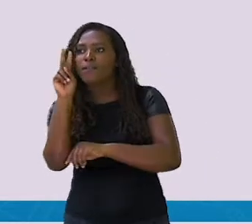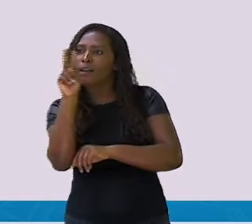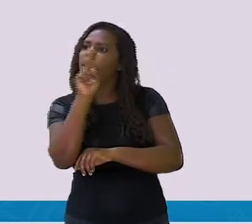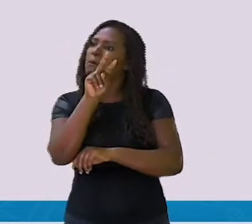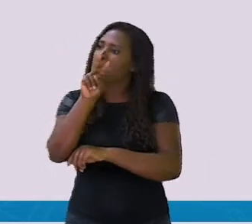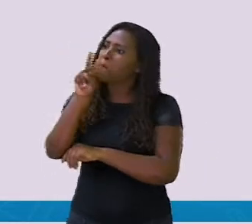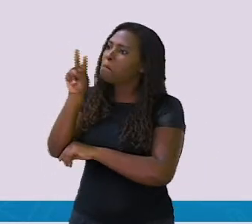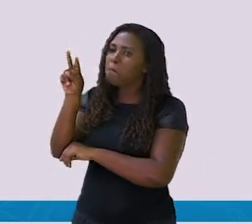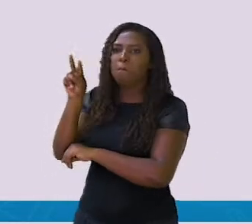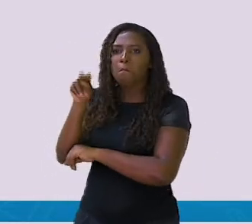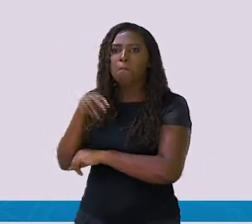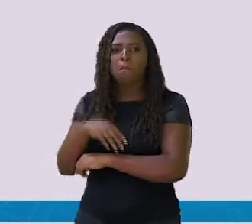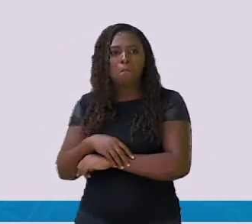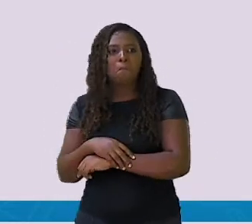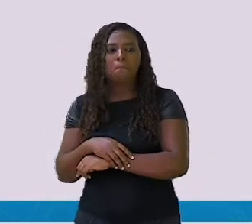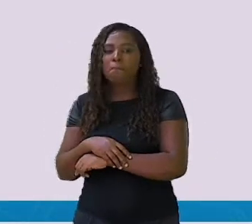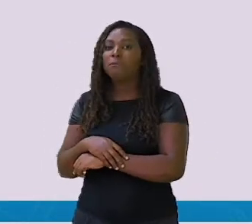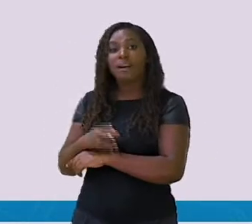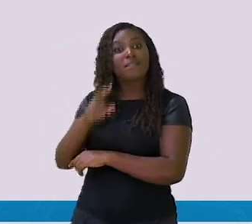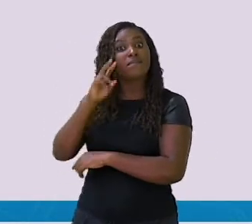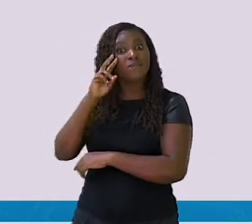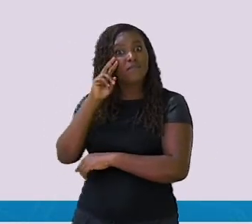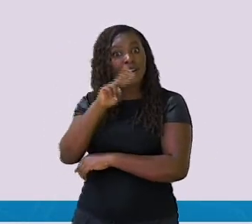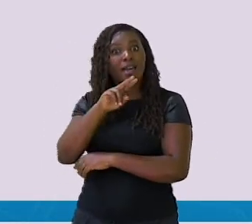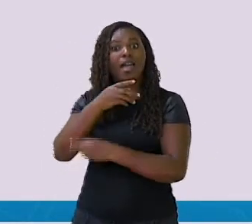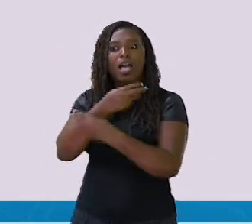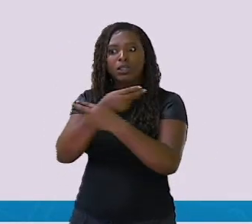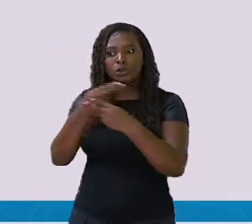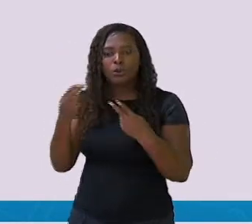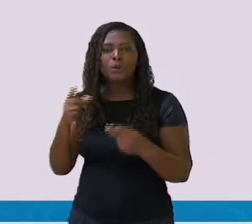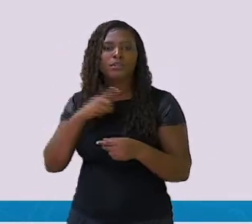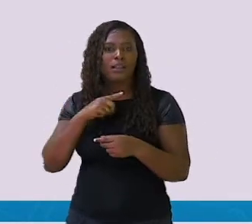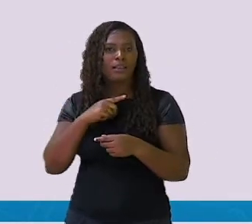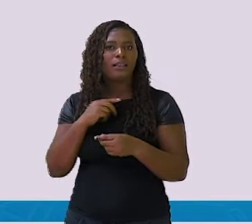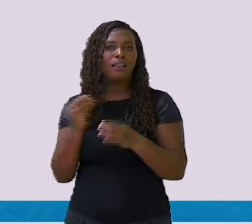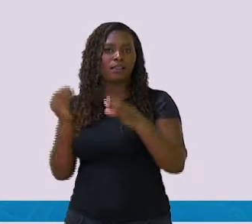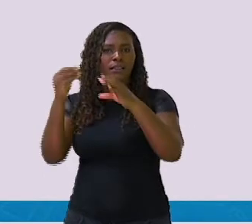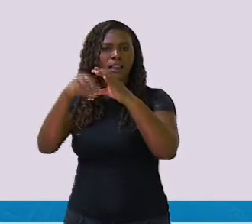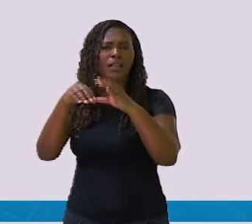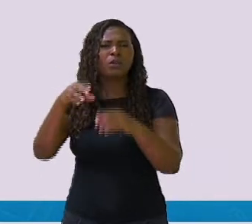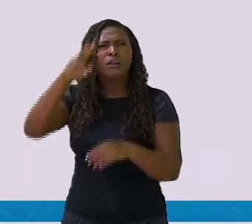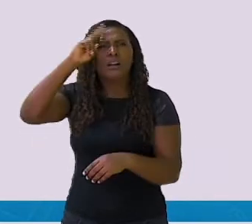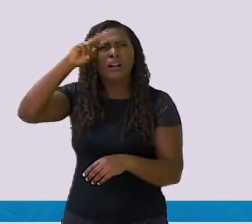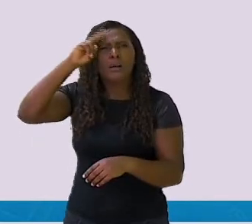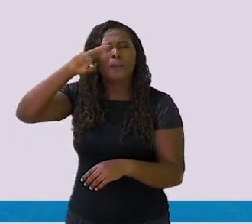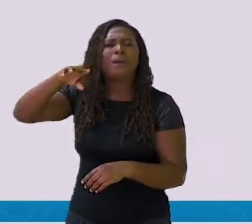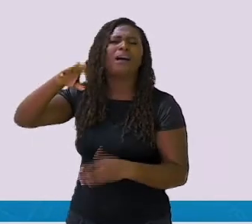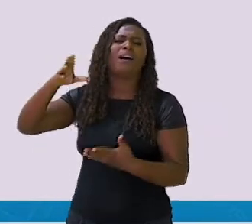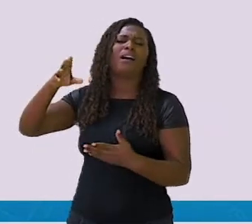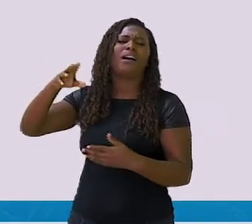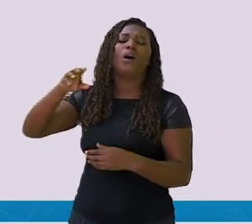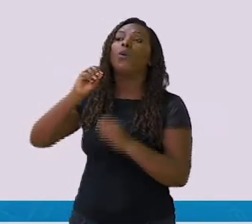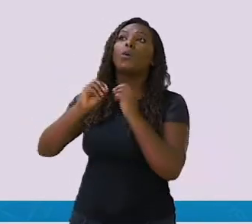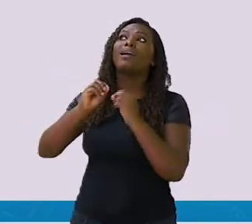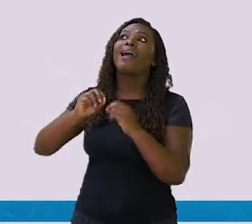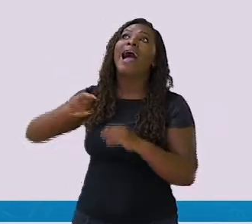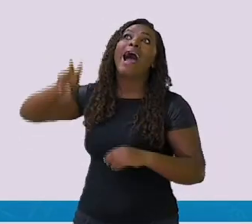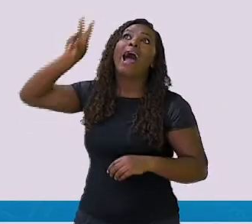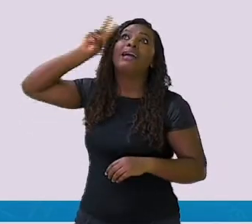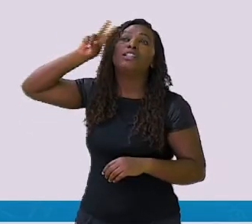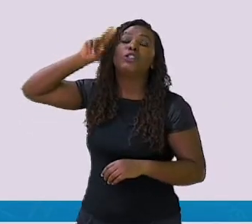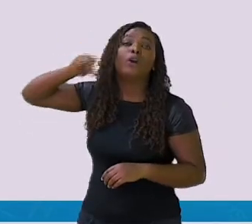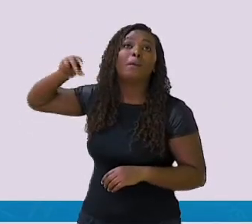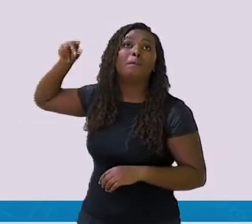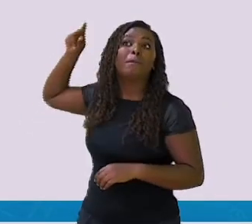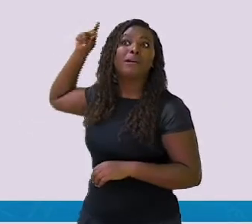ela garante ao museu um formato, né? Então, olha só, quando a gente fala em museu, a gente acha que é um lugar que vai expor